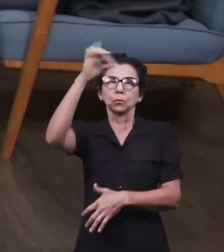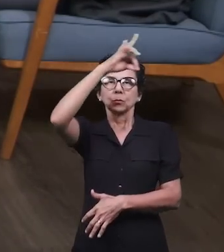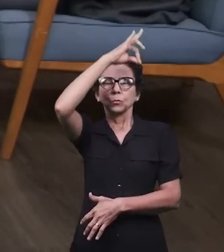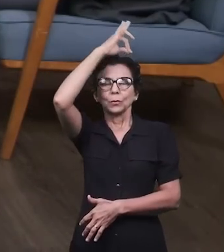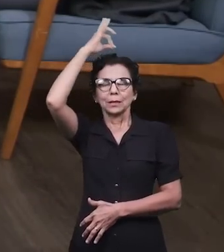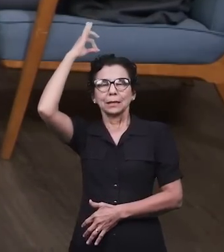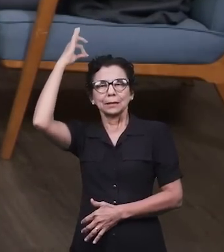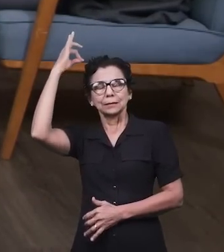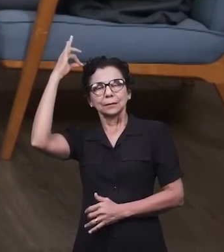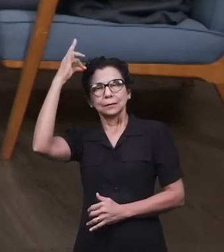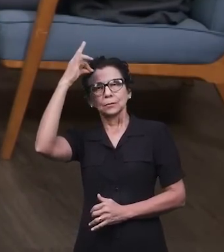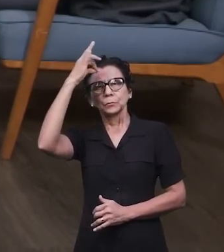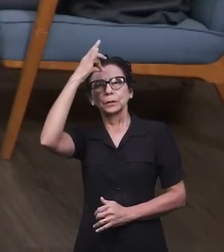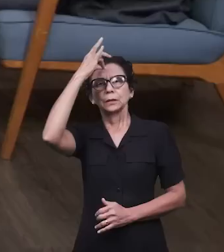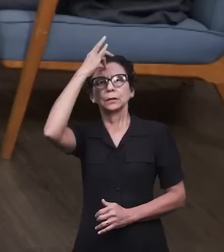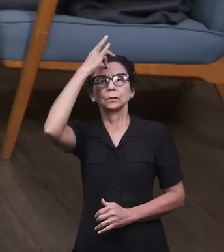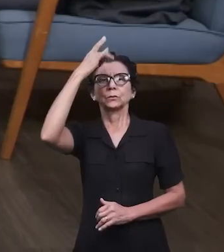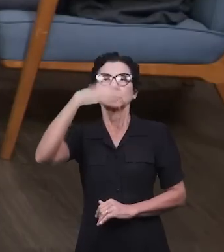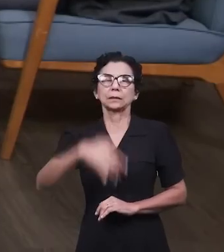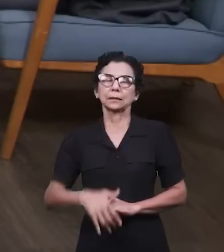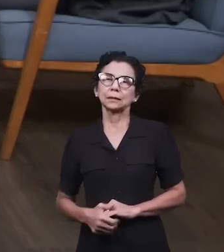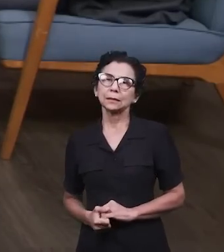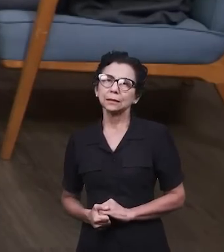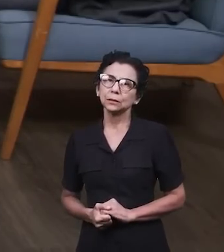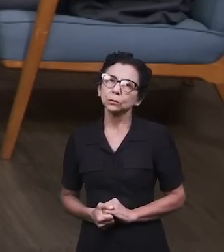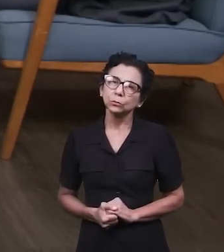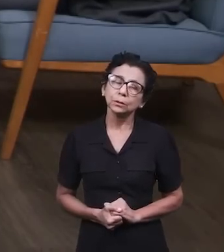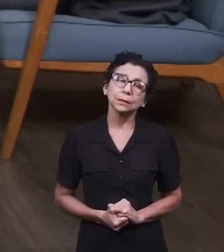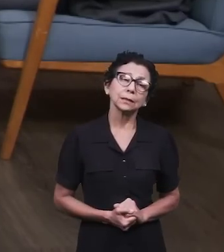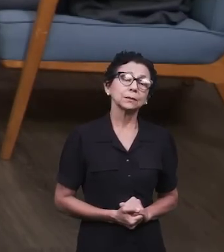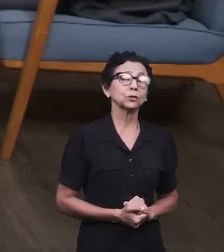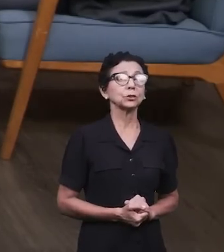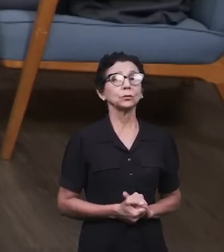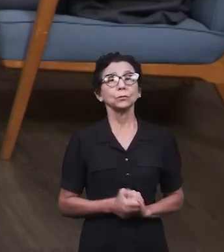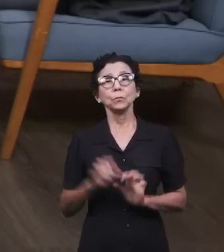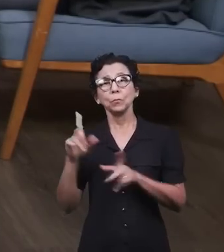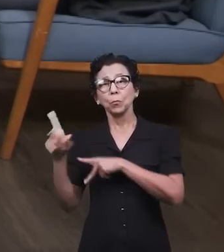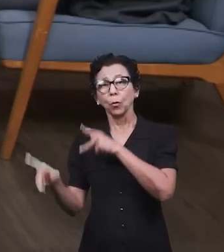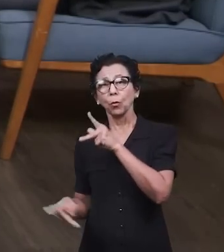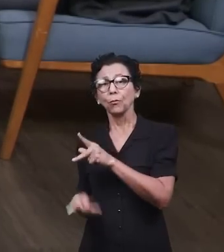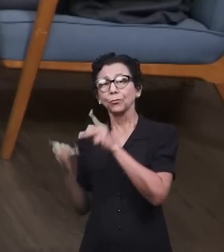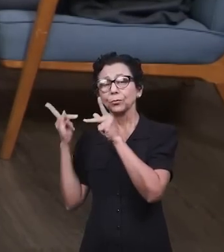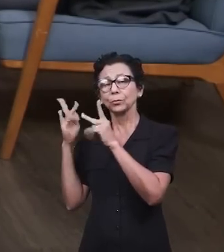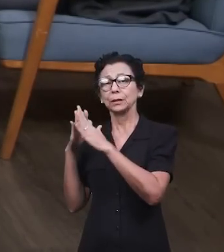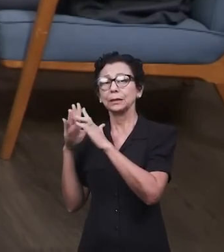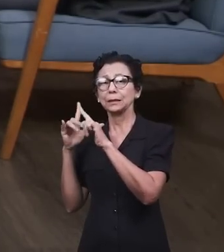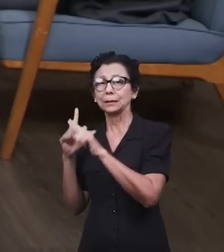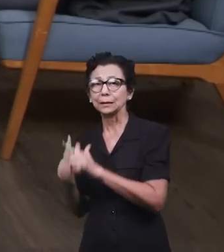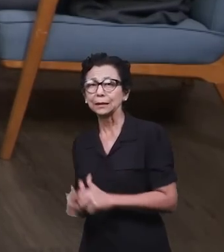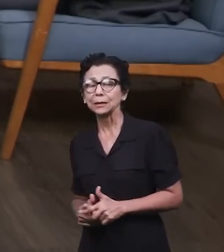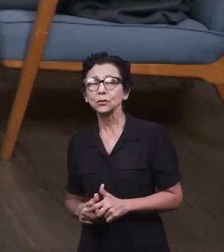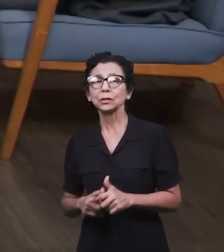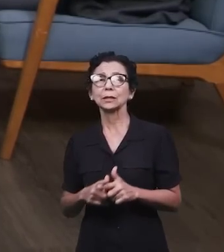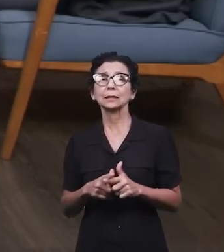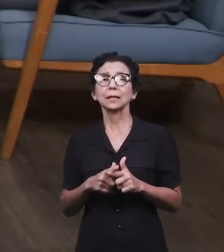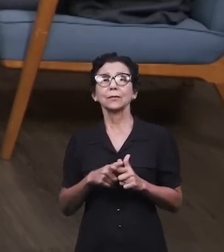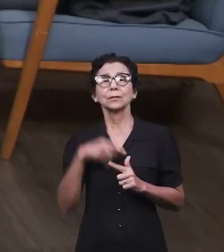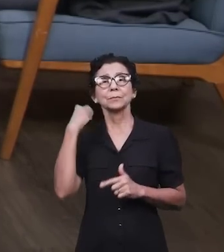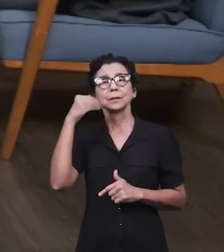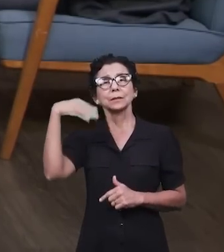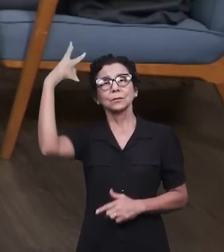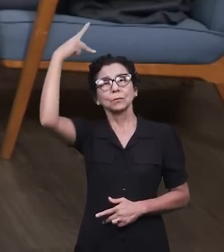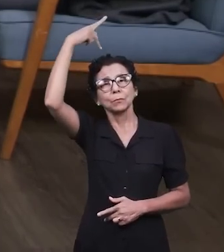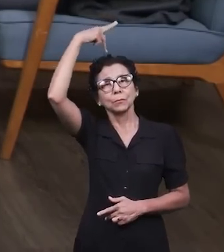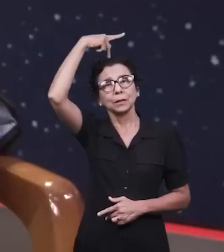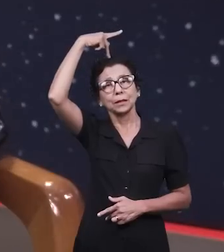Espírito Santo para uma igreja que estava experimentando o Pentecostes e que conheceria a multiforme operação de